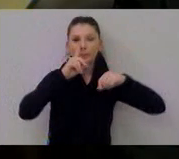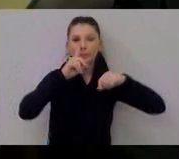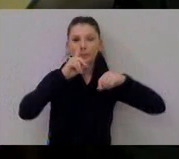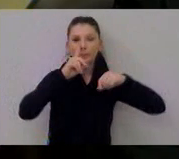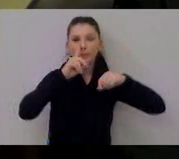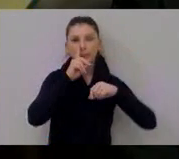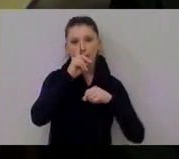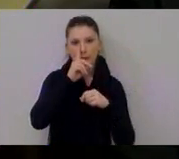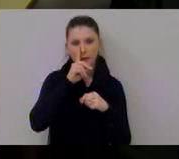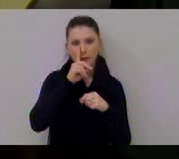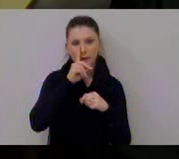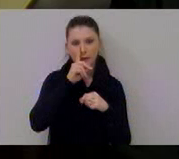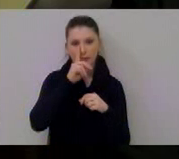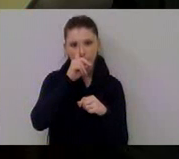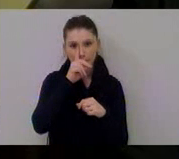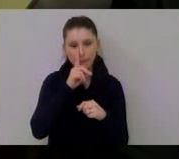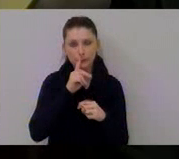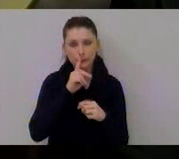Um viaduto